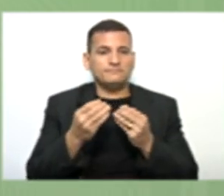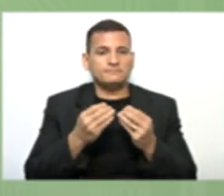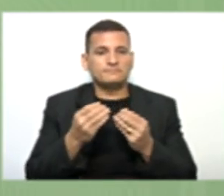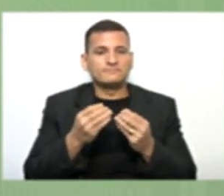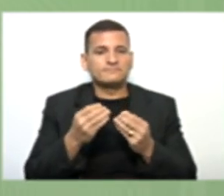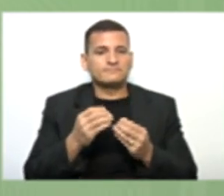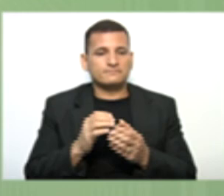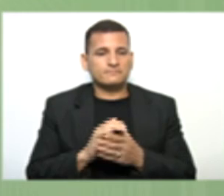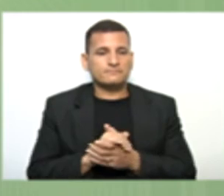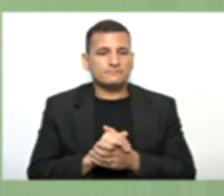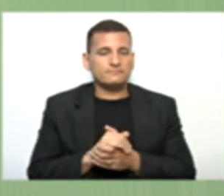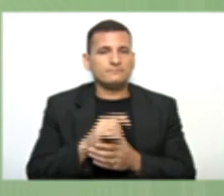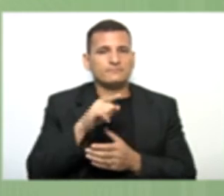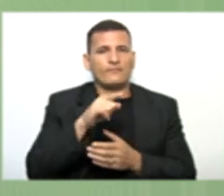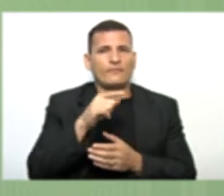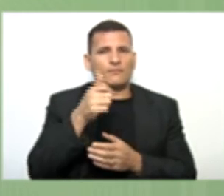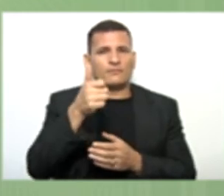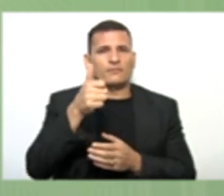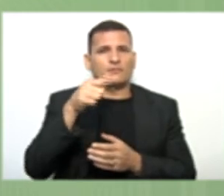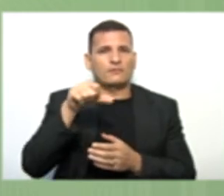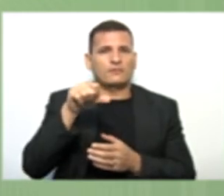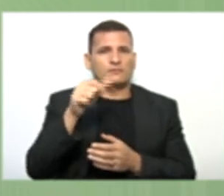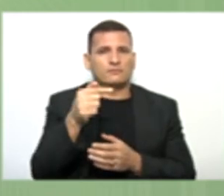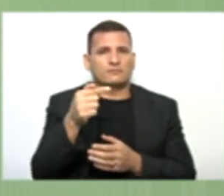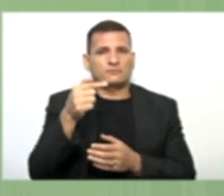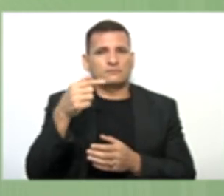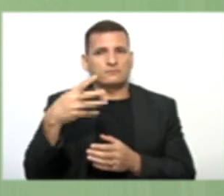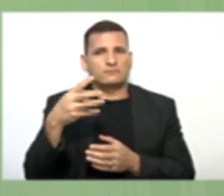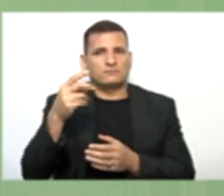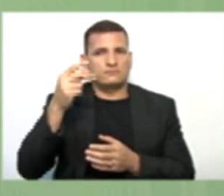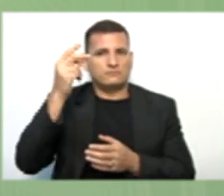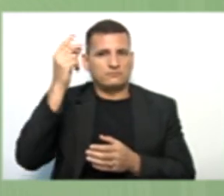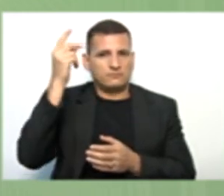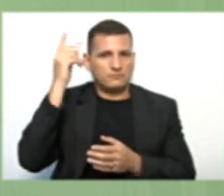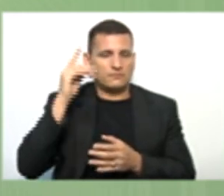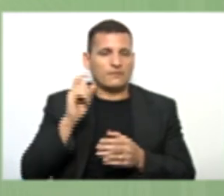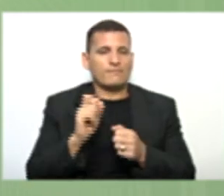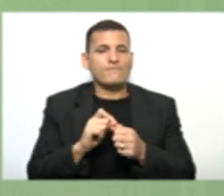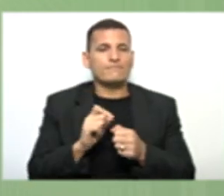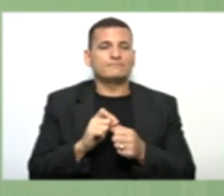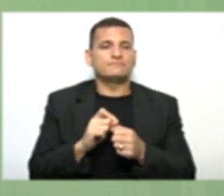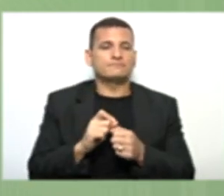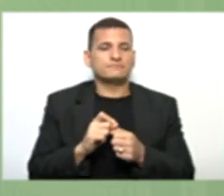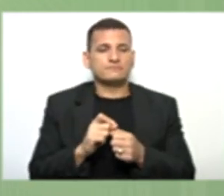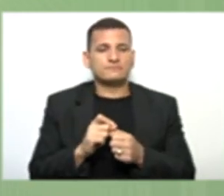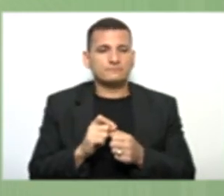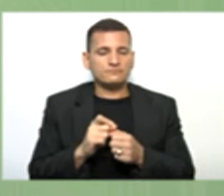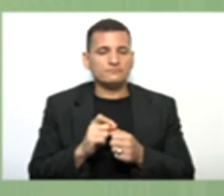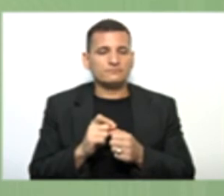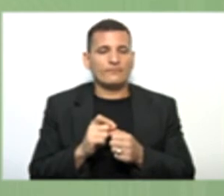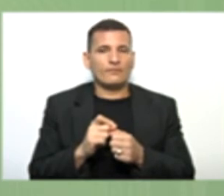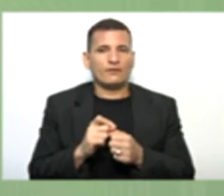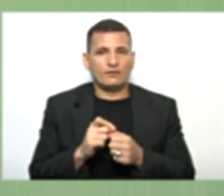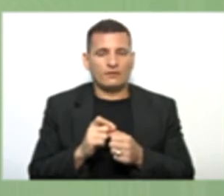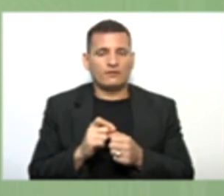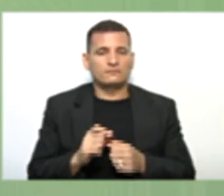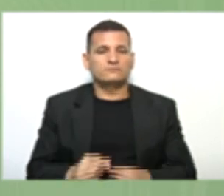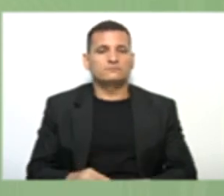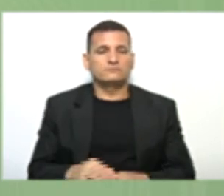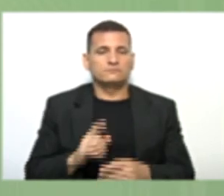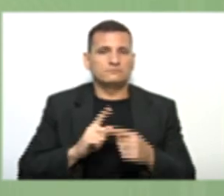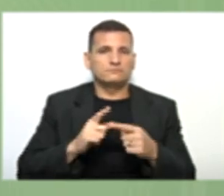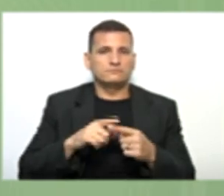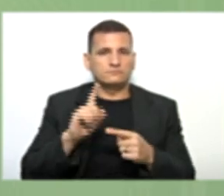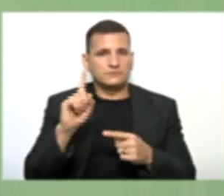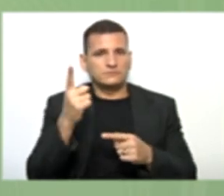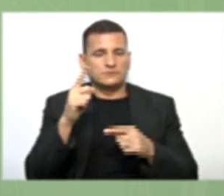foi o jeito que o Bill Gates fez em 1974, por aí, ó, sei lá. Até porque, né, professor, acho que foi, eu acho que a